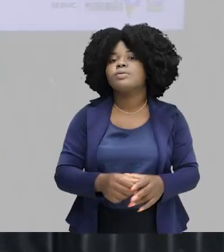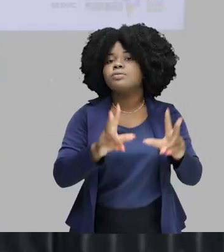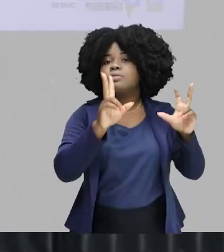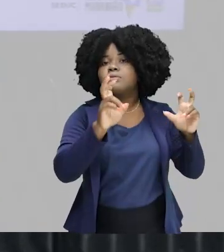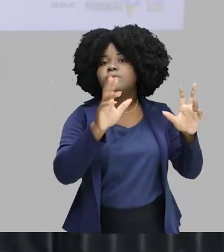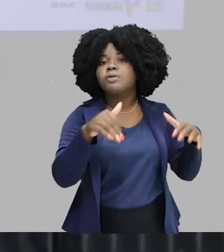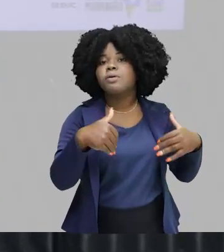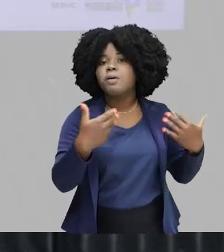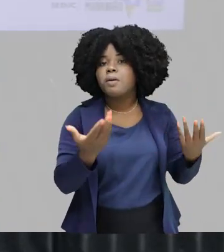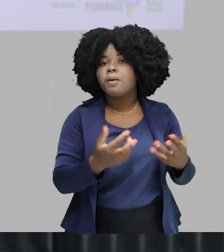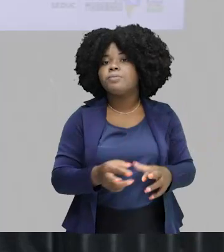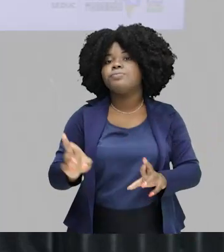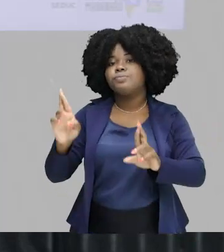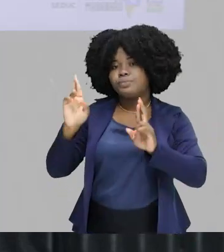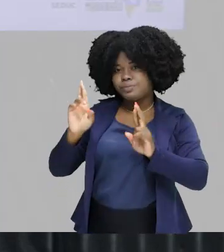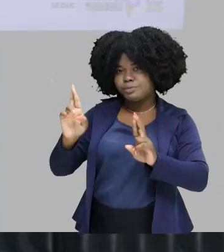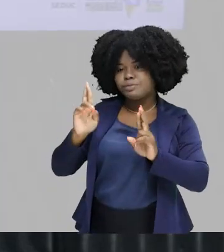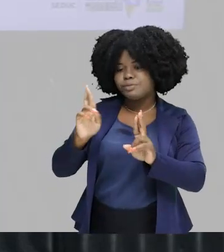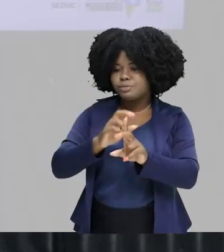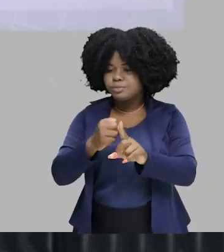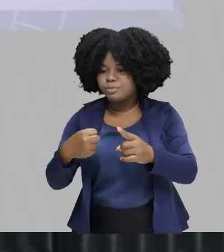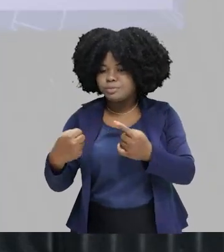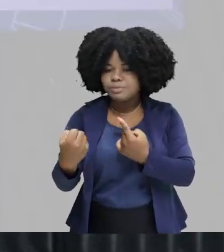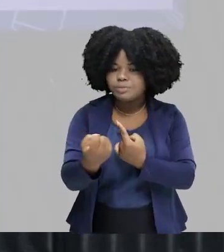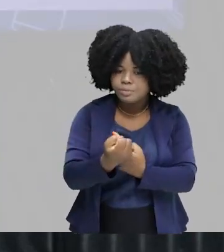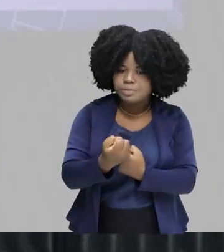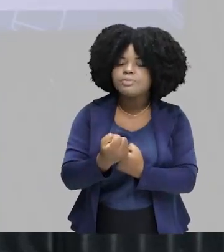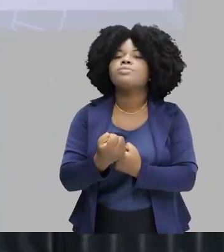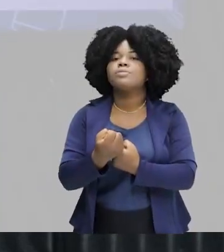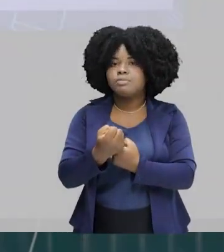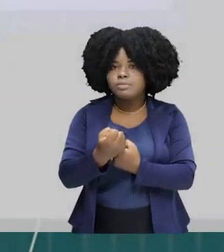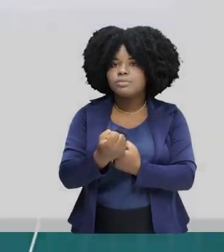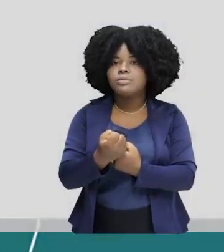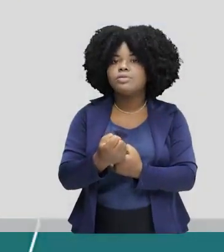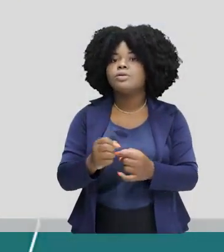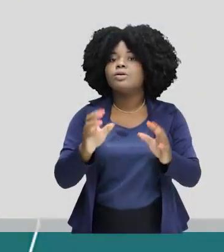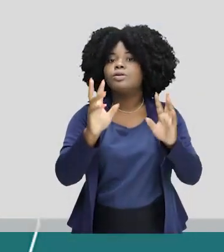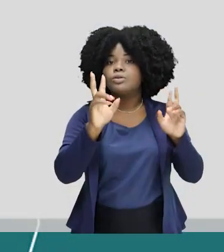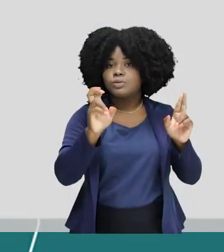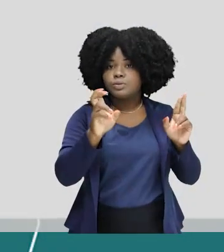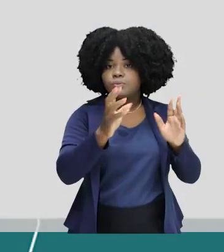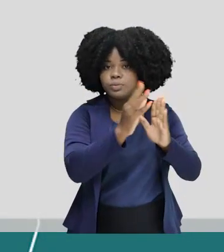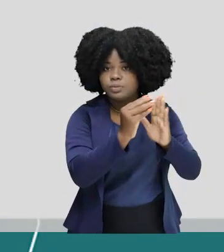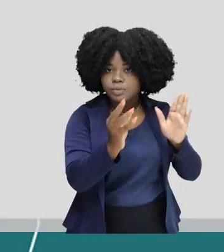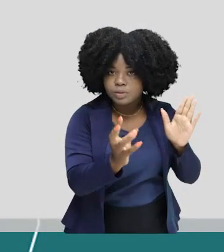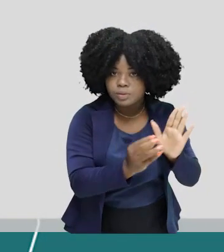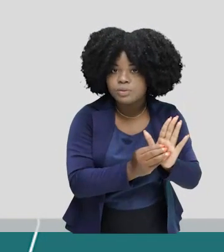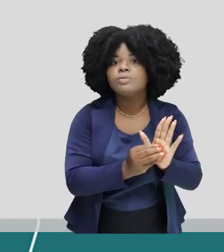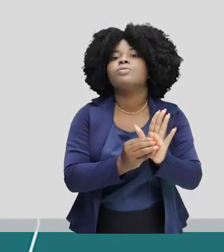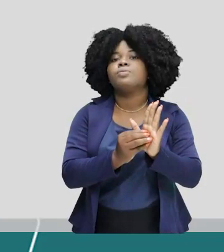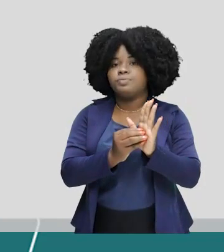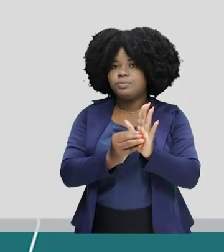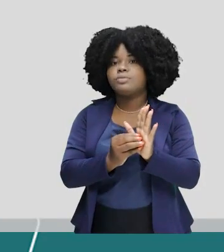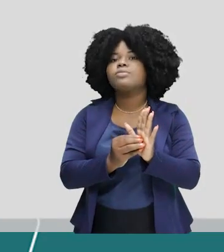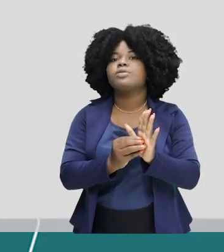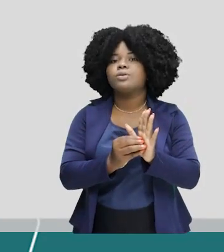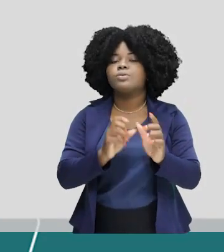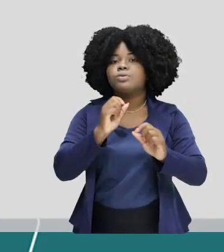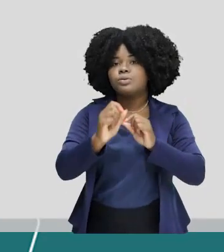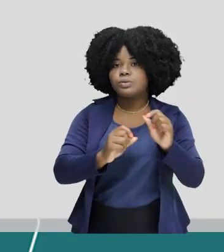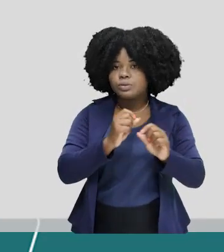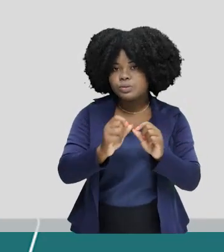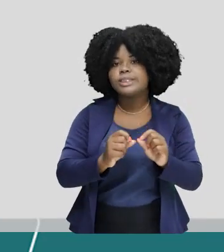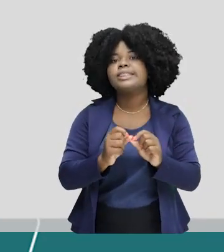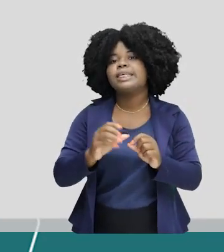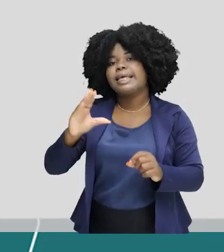as perspectivas sociológicas sobre o tema classe social. Esse é o título da nossa aula, então